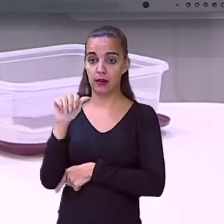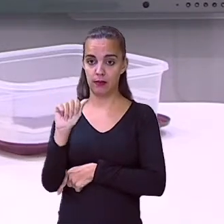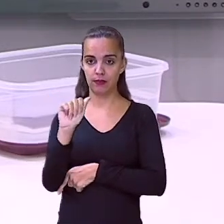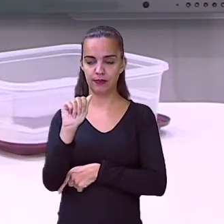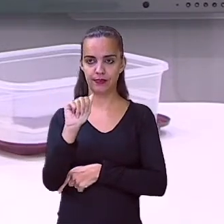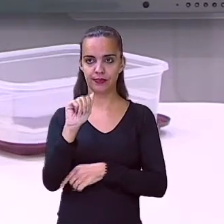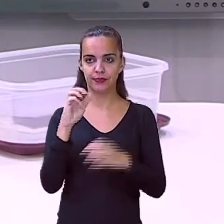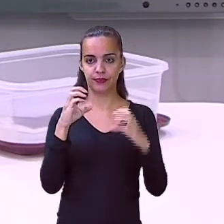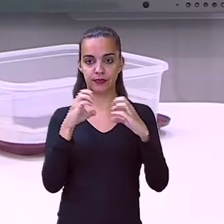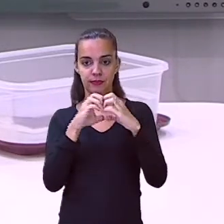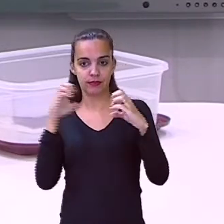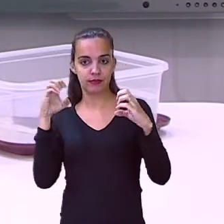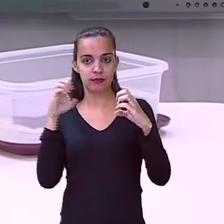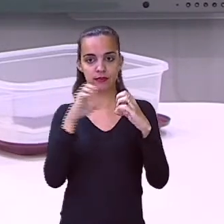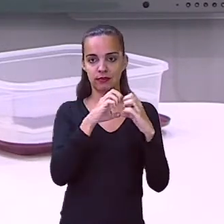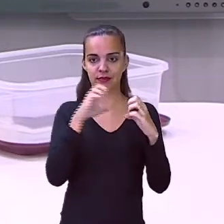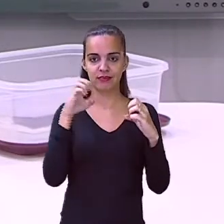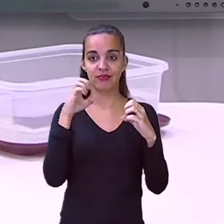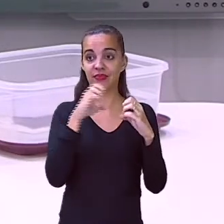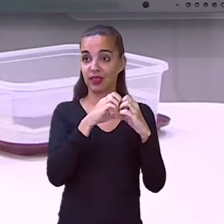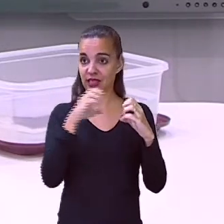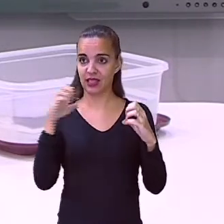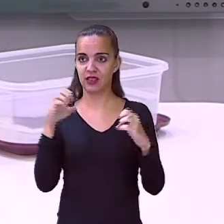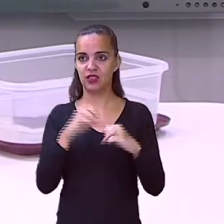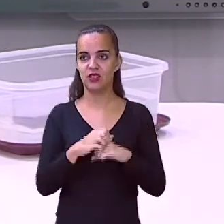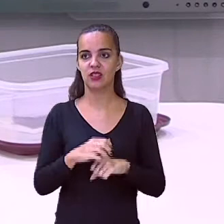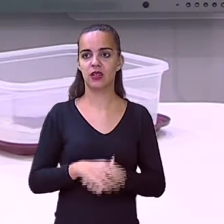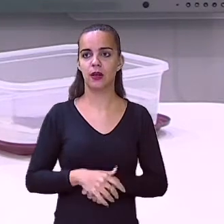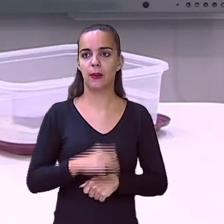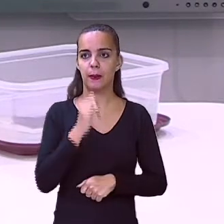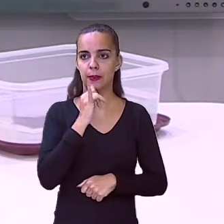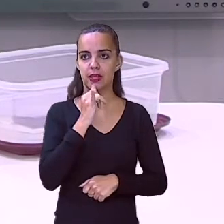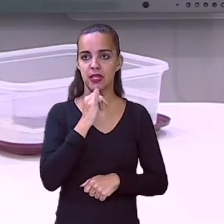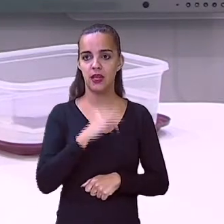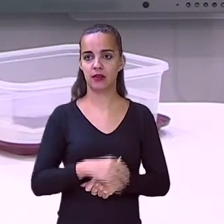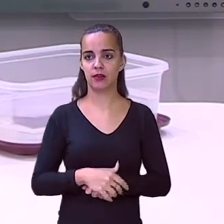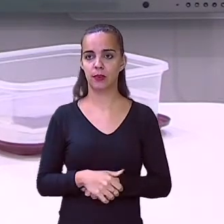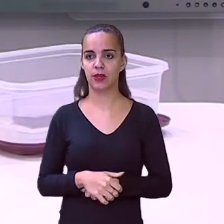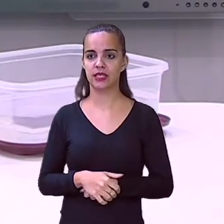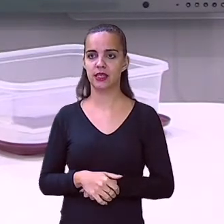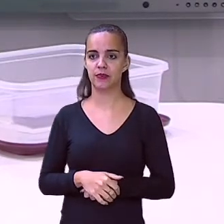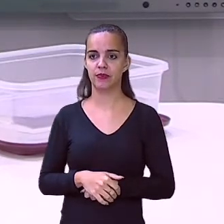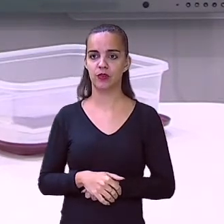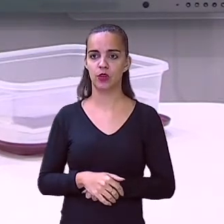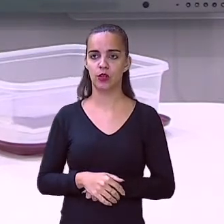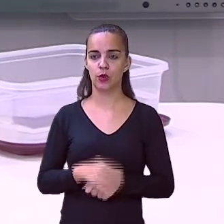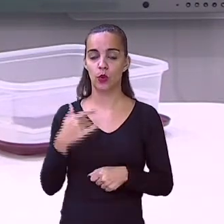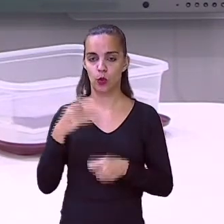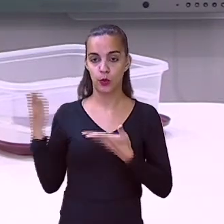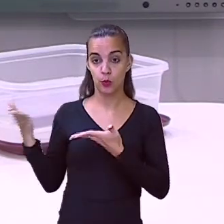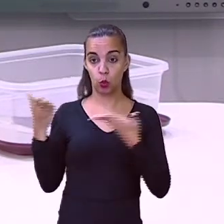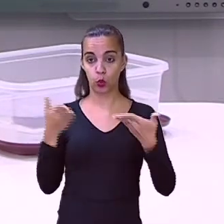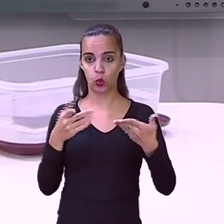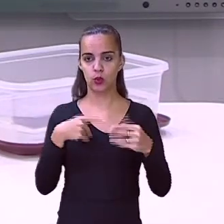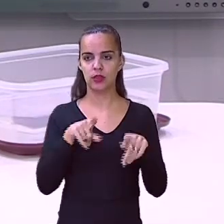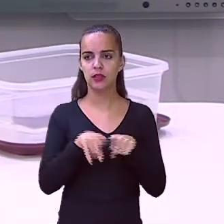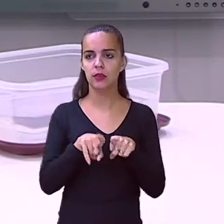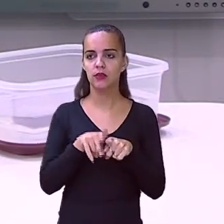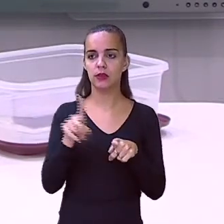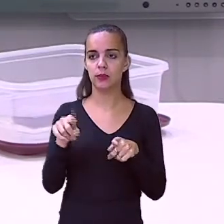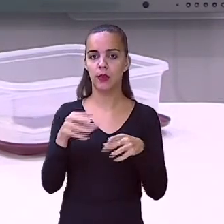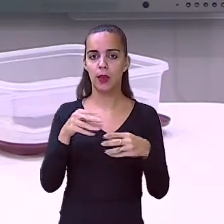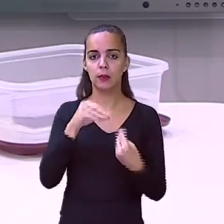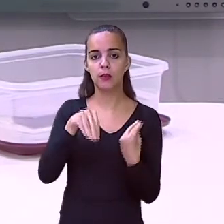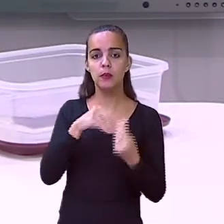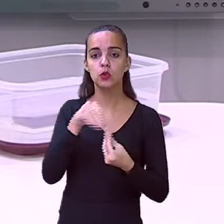isso o nome separação magnética, tá? Aqui eu tenho uma